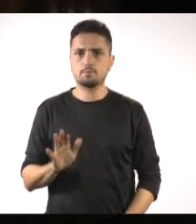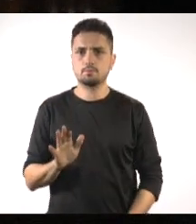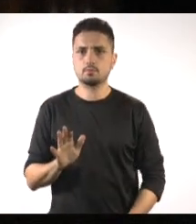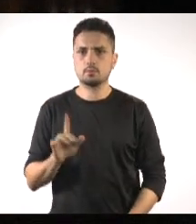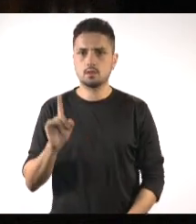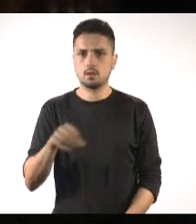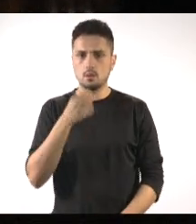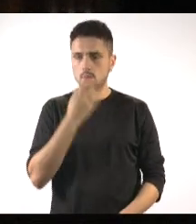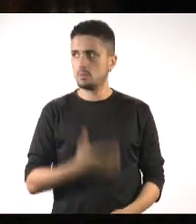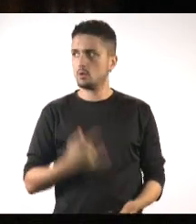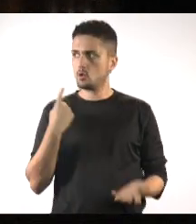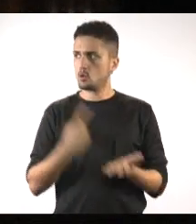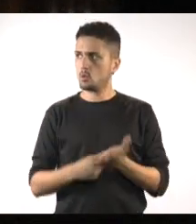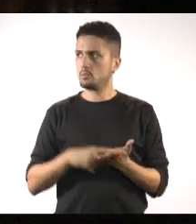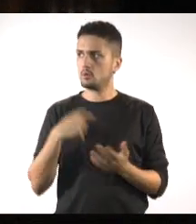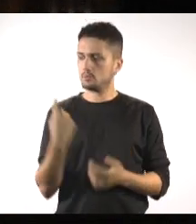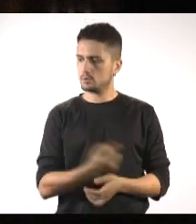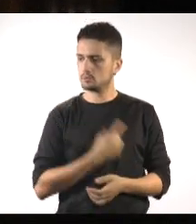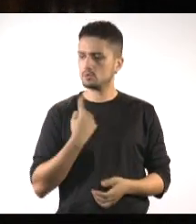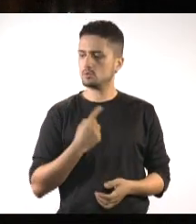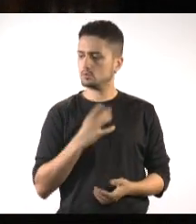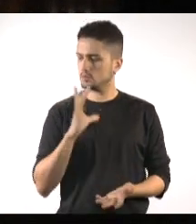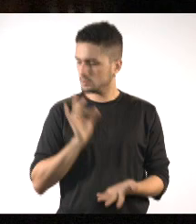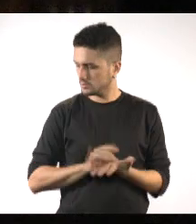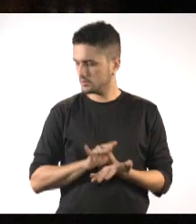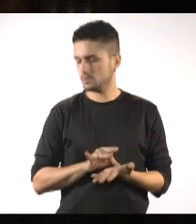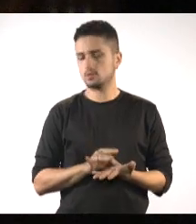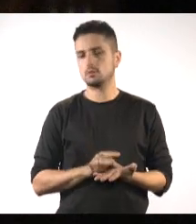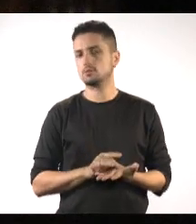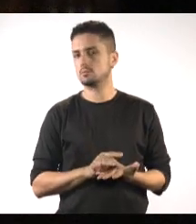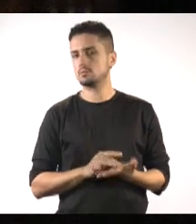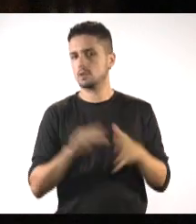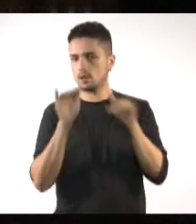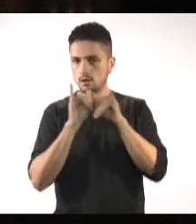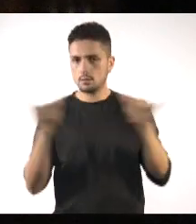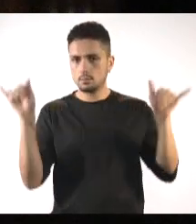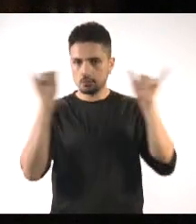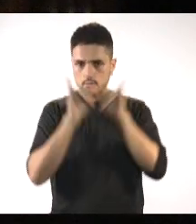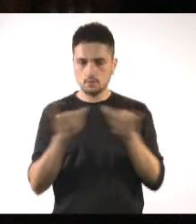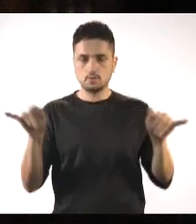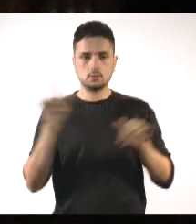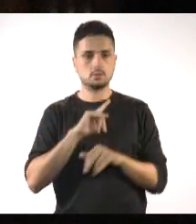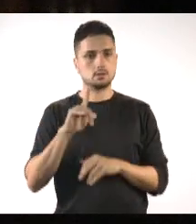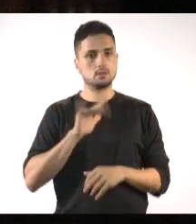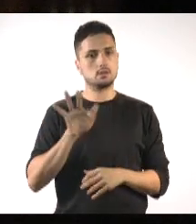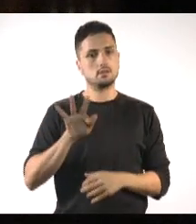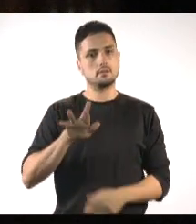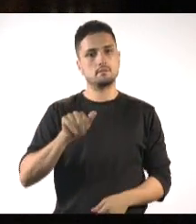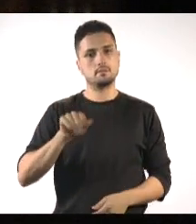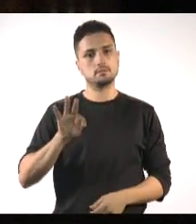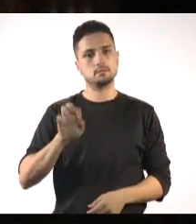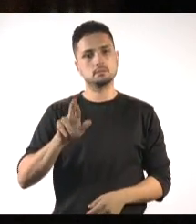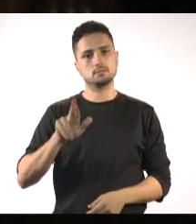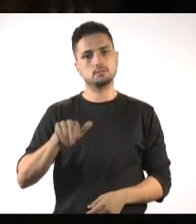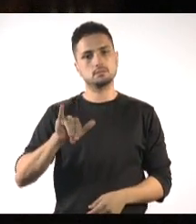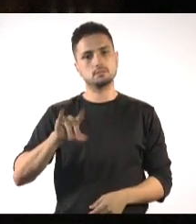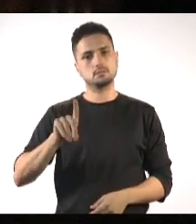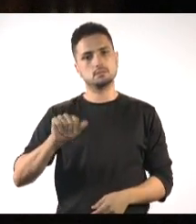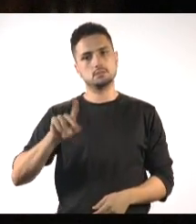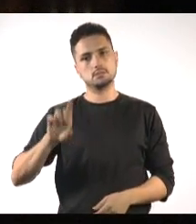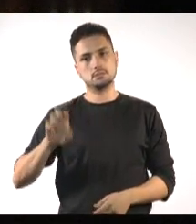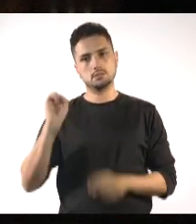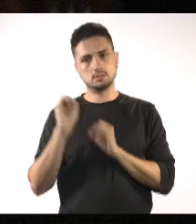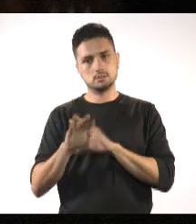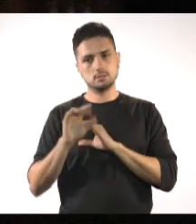esse o compromisso da gente. A campanha da fraternidade vem cutucar a todos nós